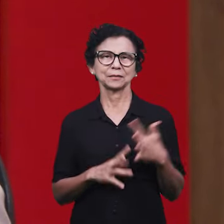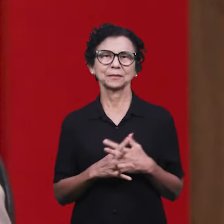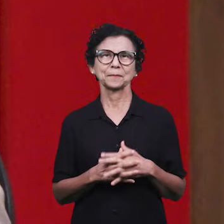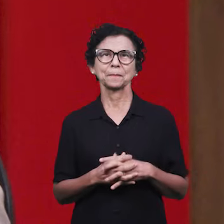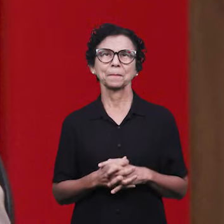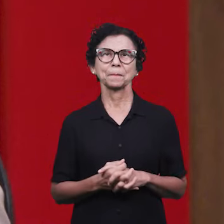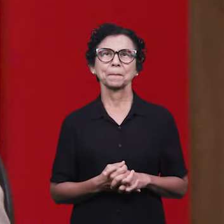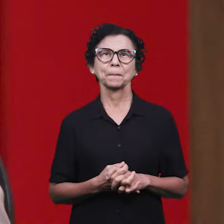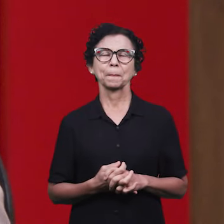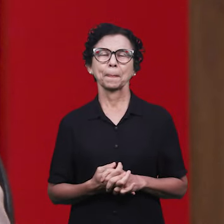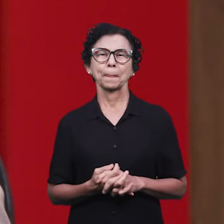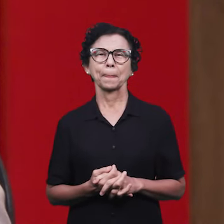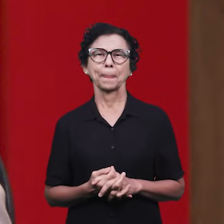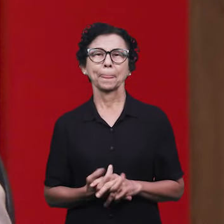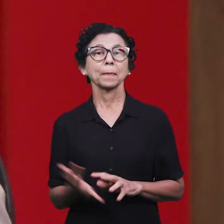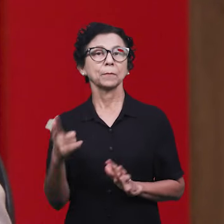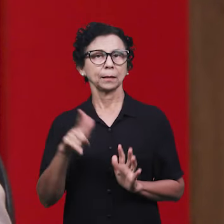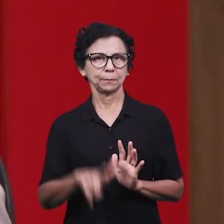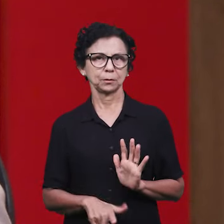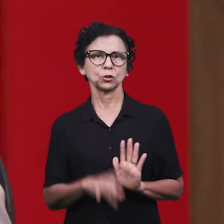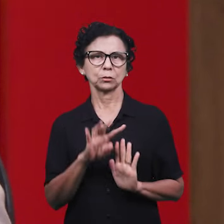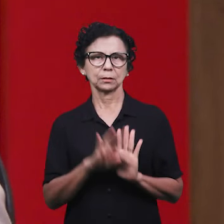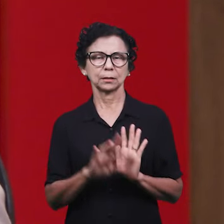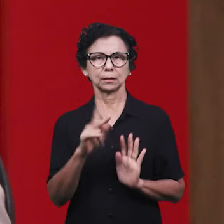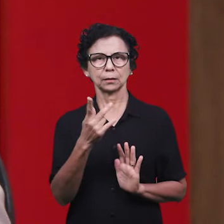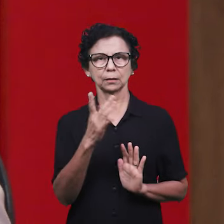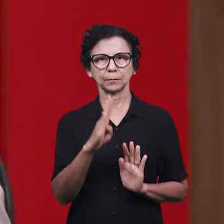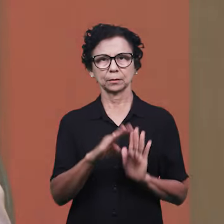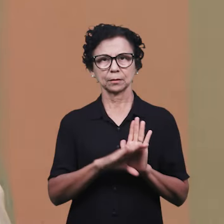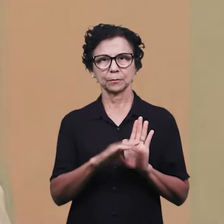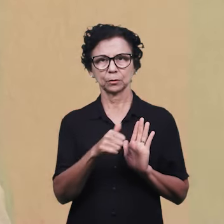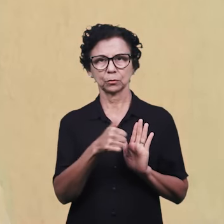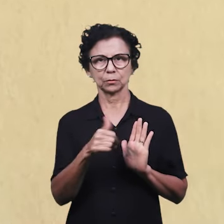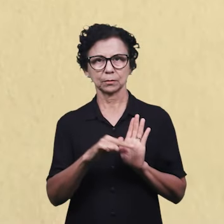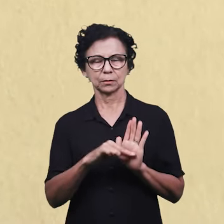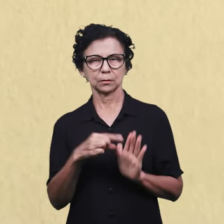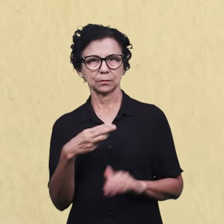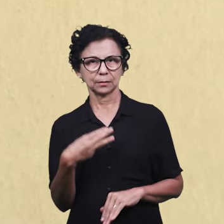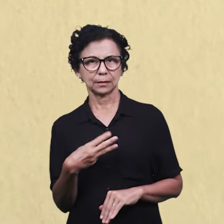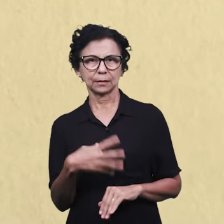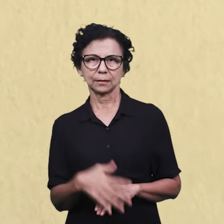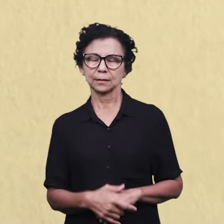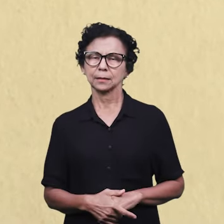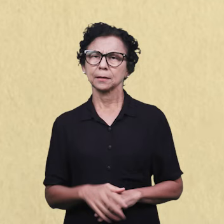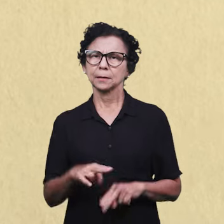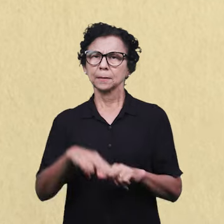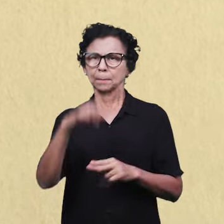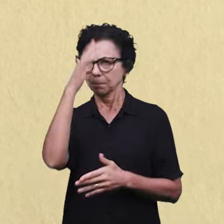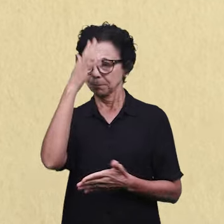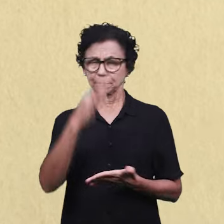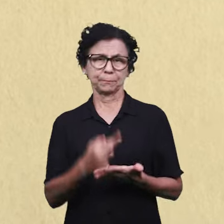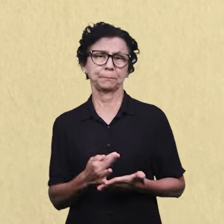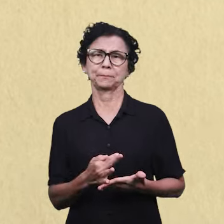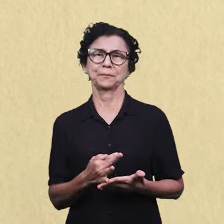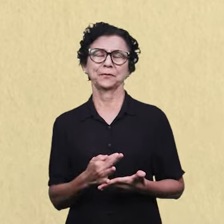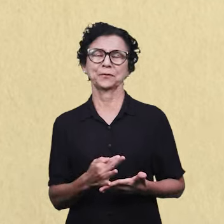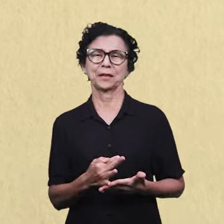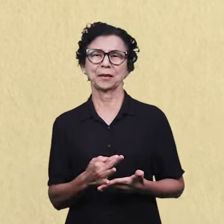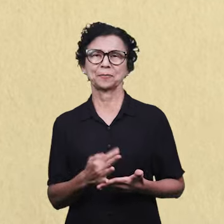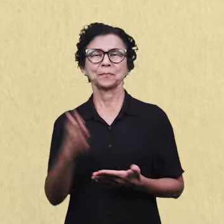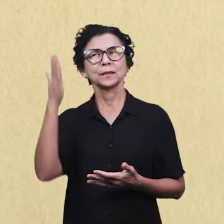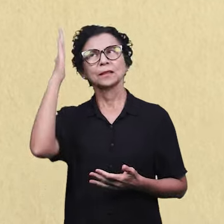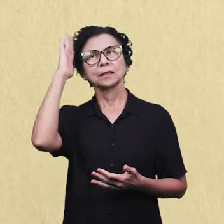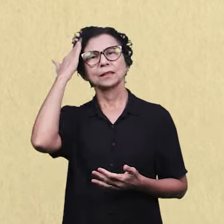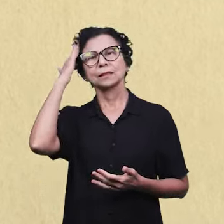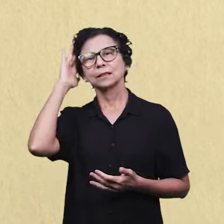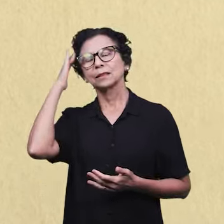bom nós ressaltarmos. Está em Hebreus 11, 3, que diz assim: pela fé, somente pela fé, entendemos que os